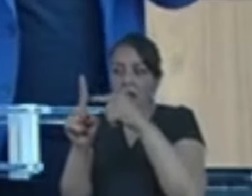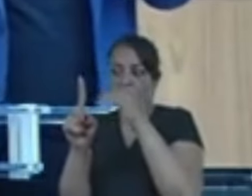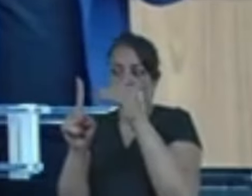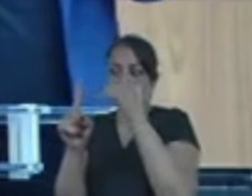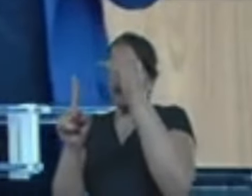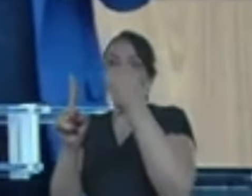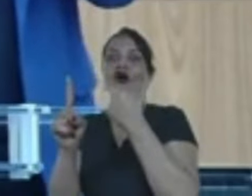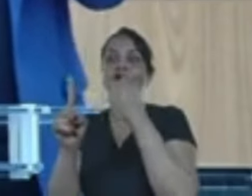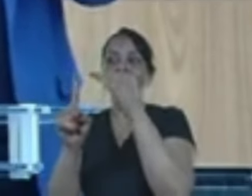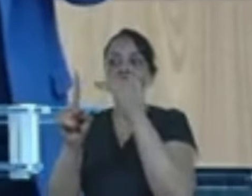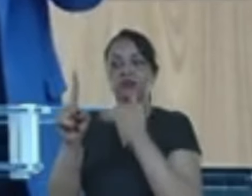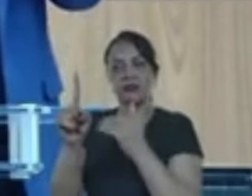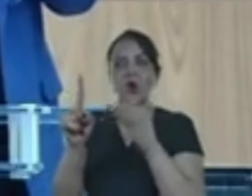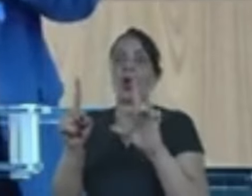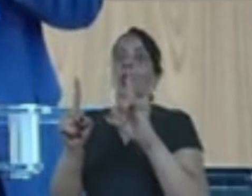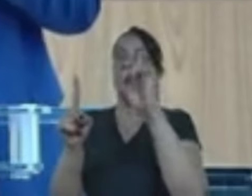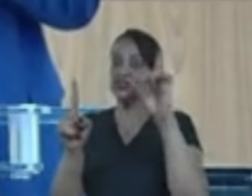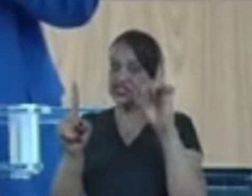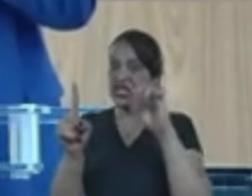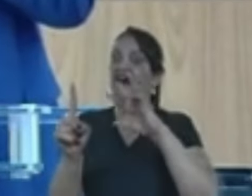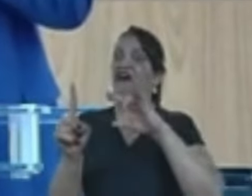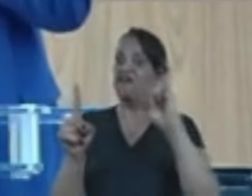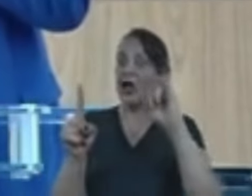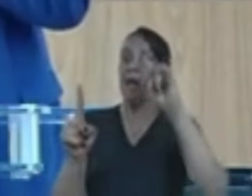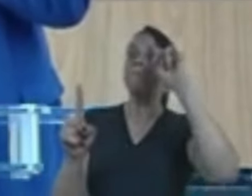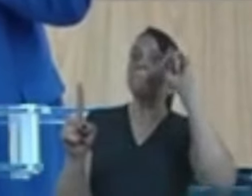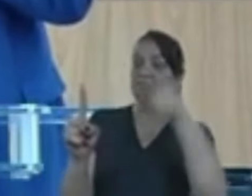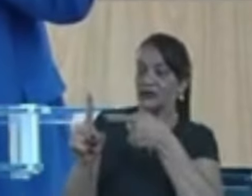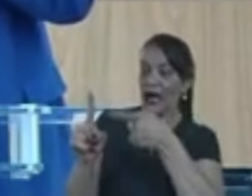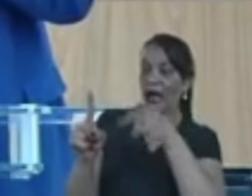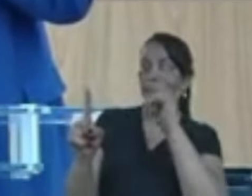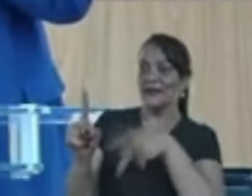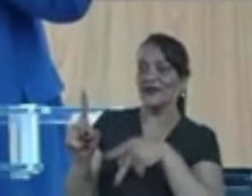dia enviaria alguém para falar com eles.